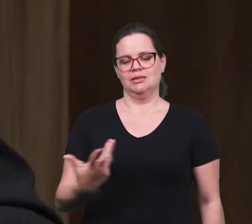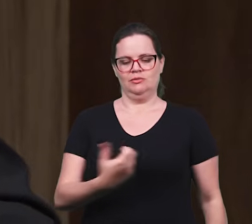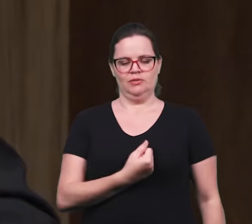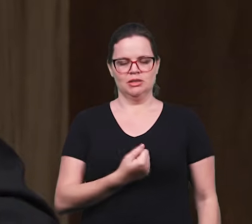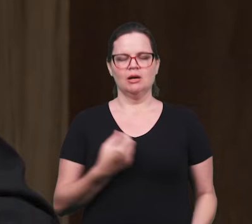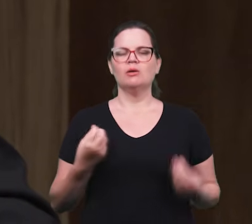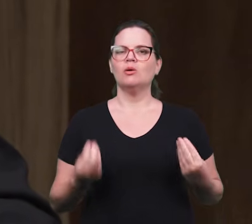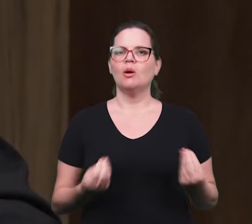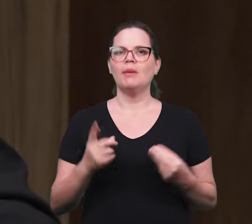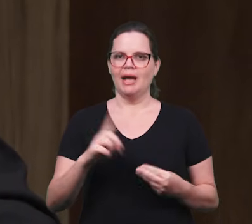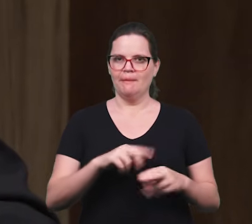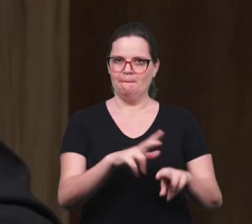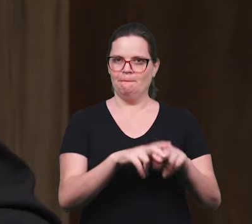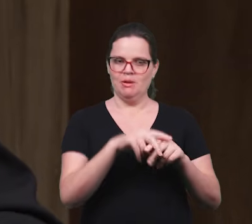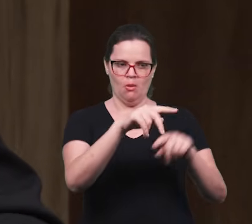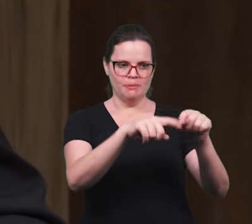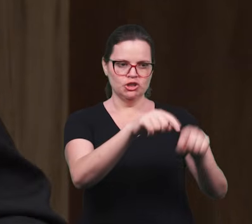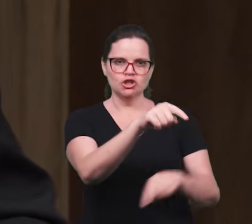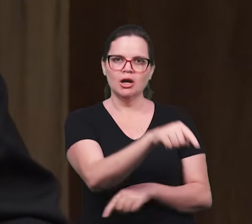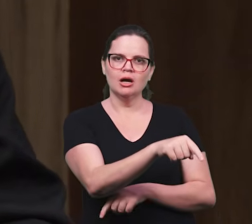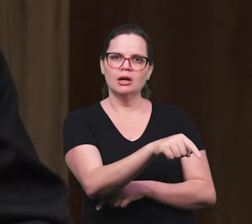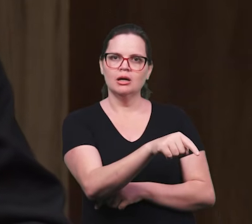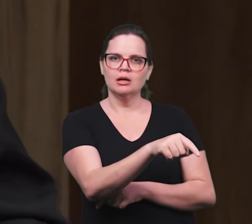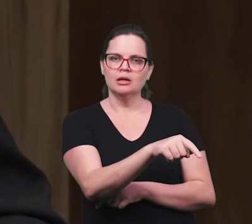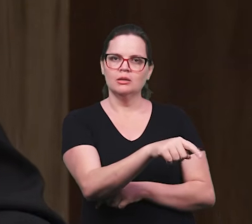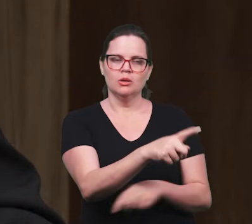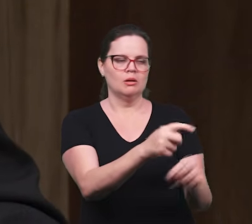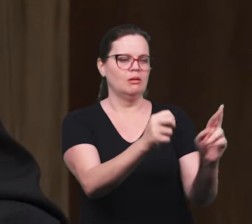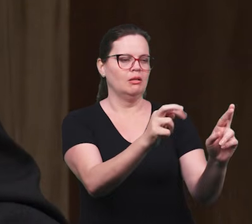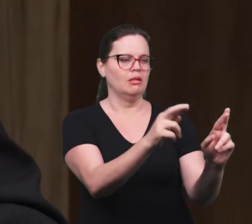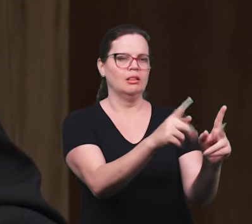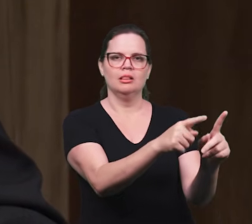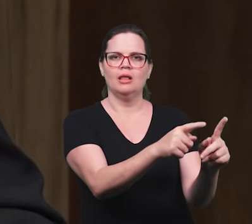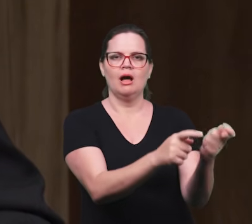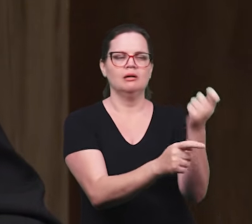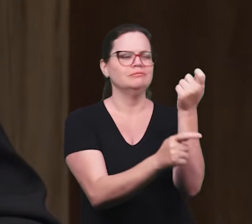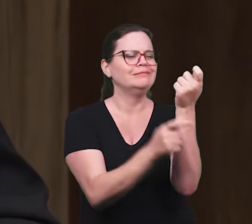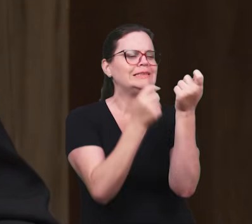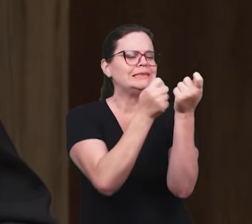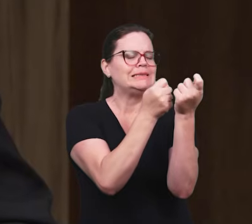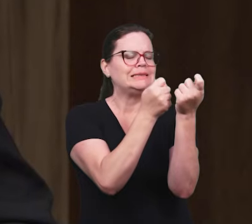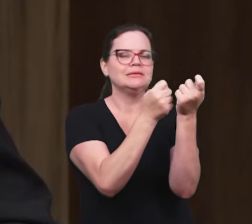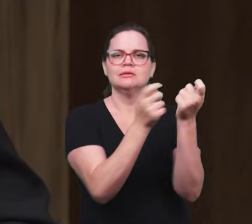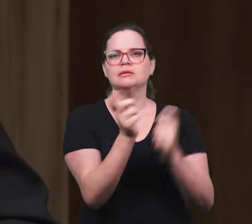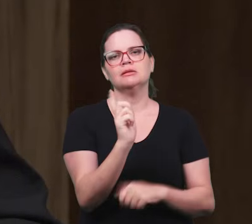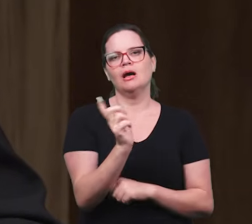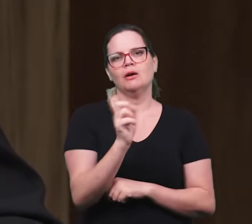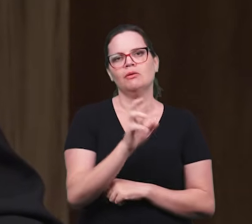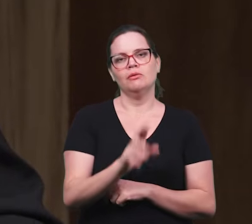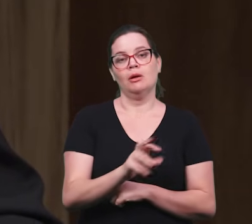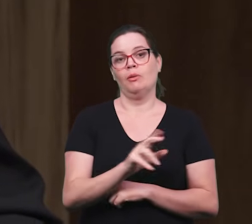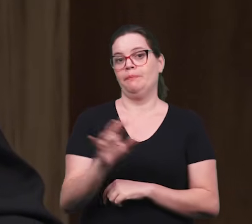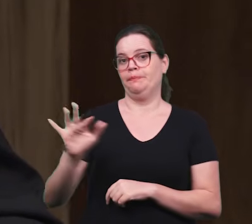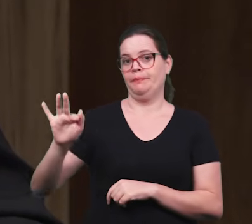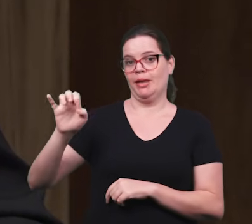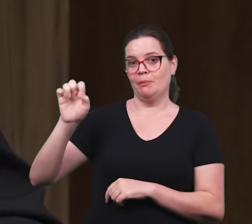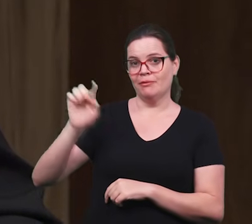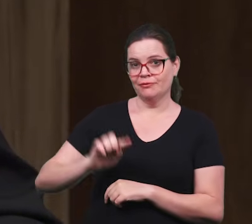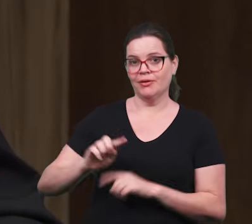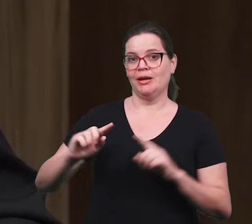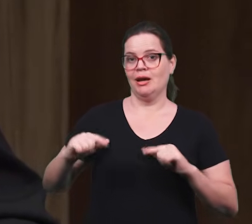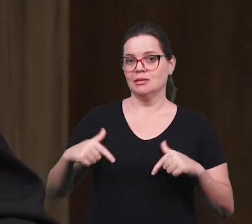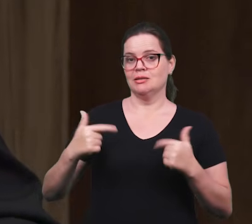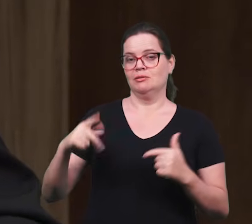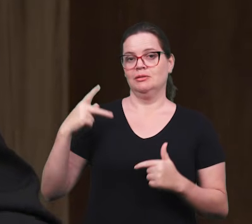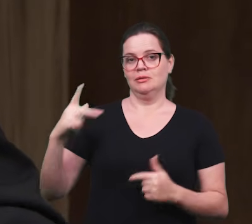um objeto, não, ela é a fé, a salvação, ela vem por uma ação da fé, e o texto lá de